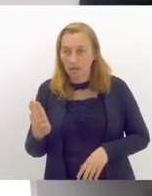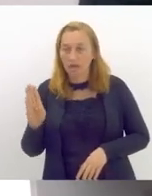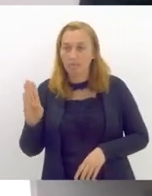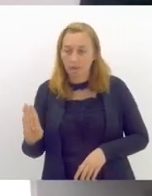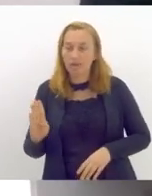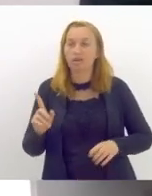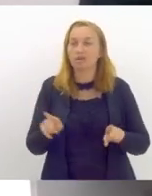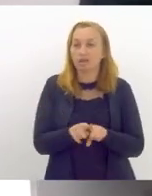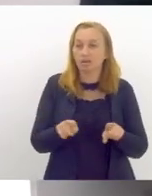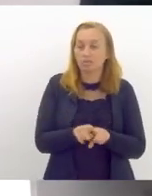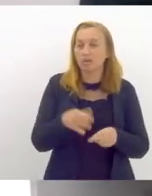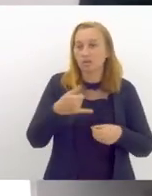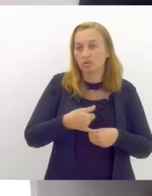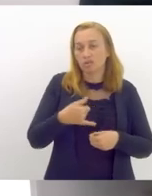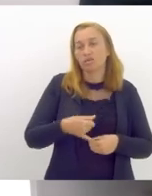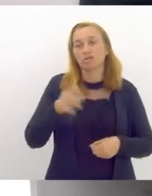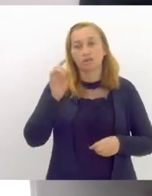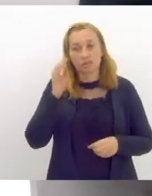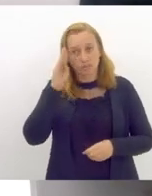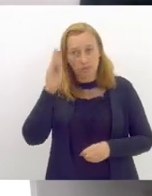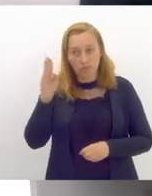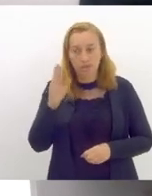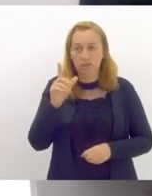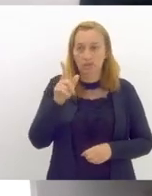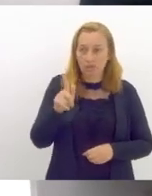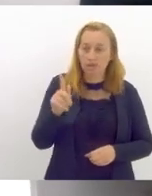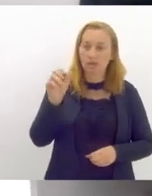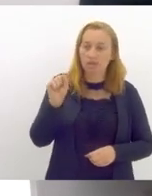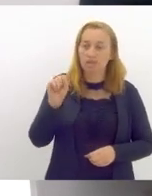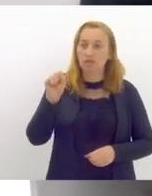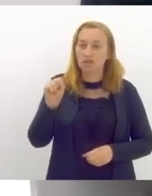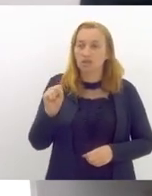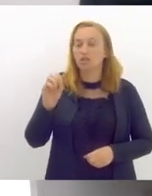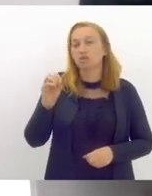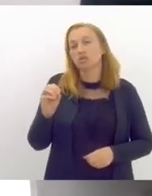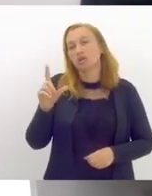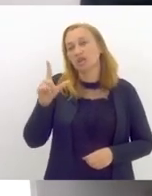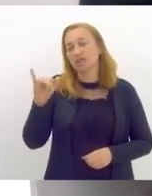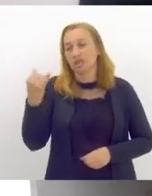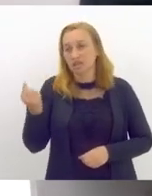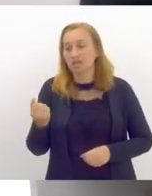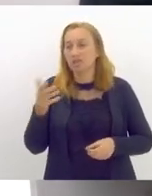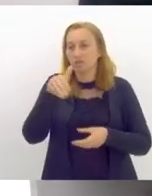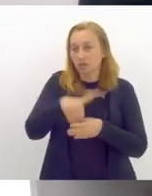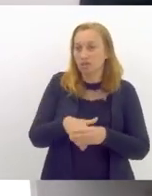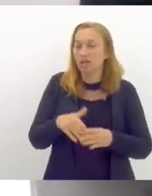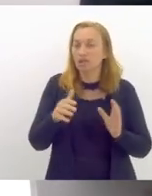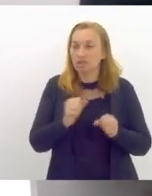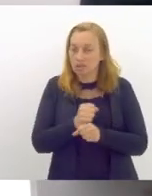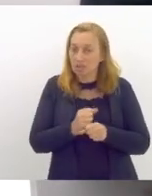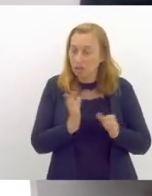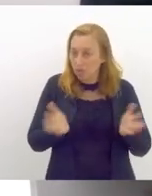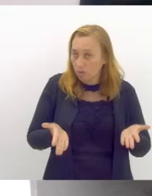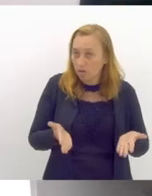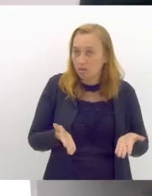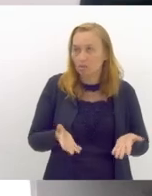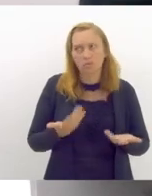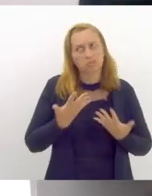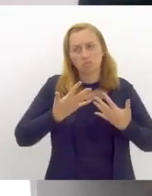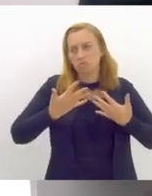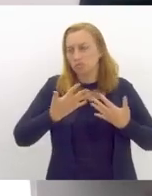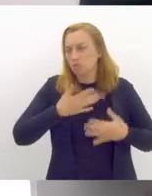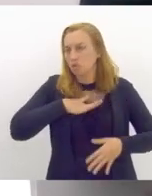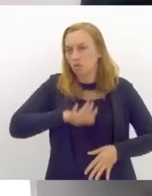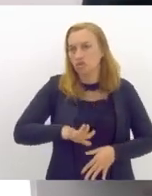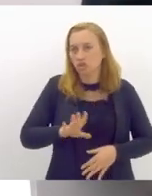combustível especificamente a gasolina nós temos uma oportunidade de voltar esse ano ainda eu não eu não gostaria de